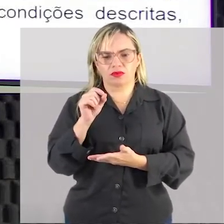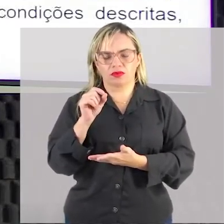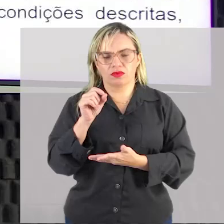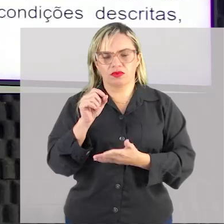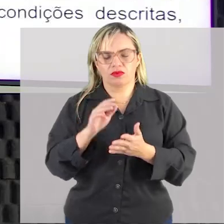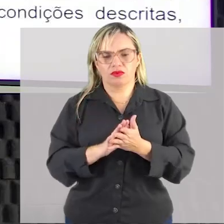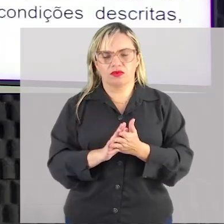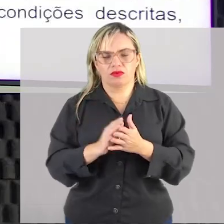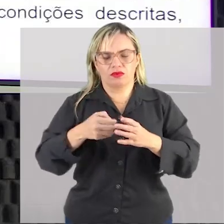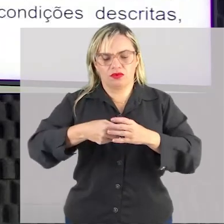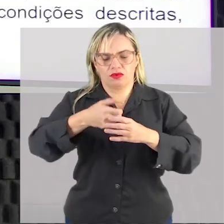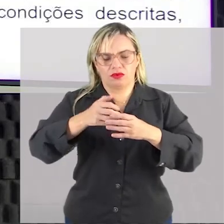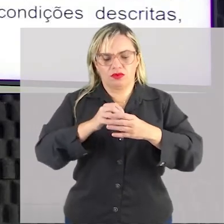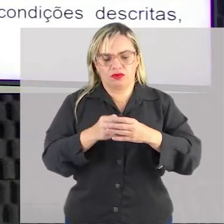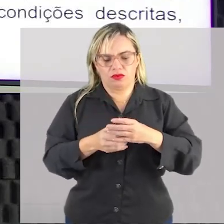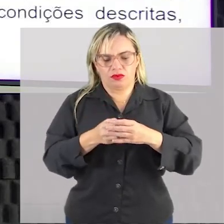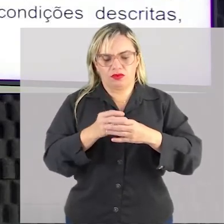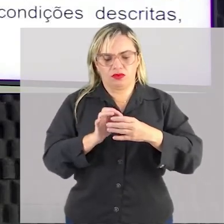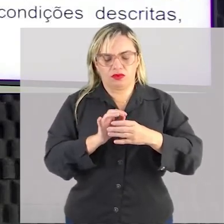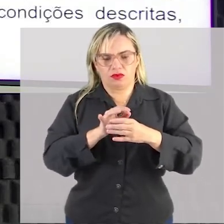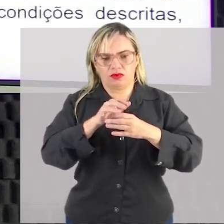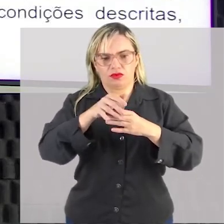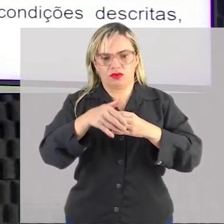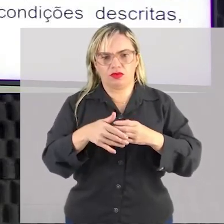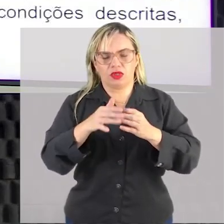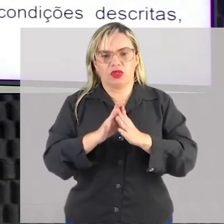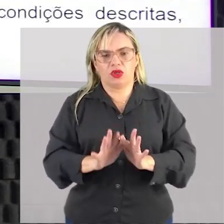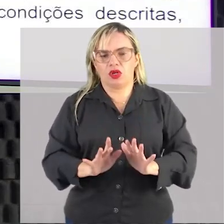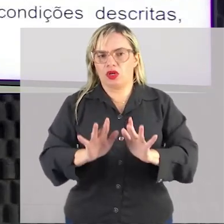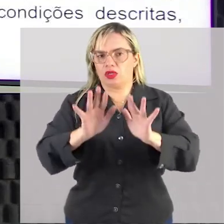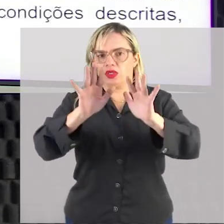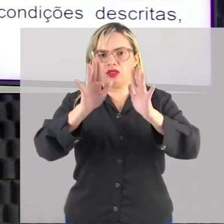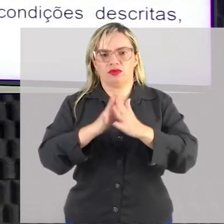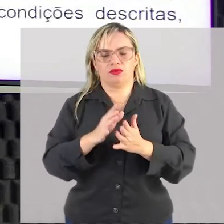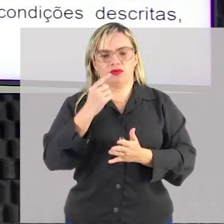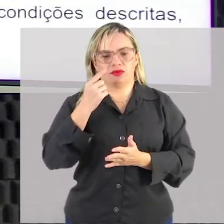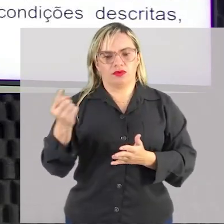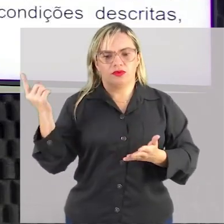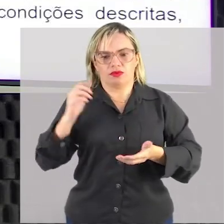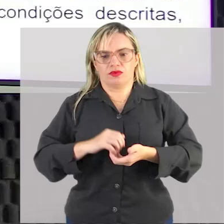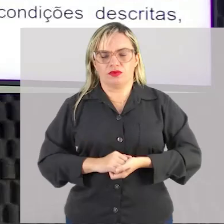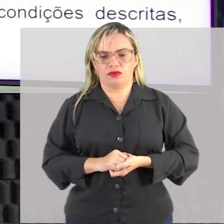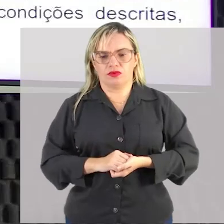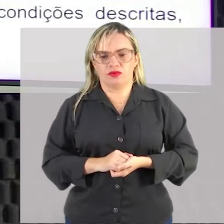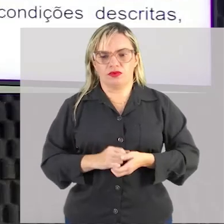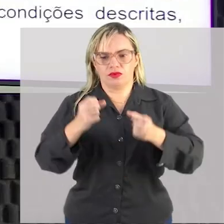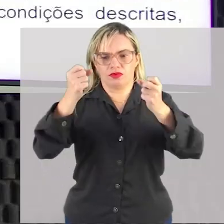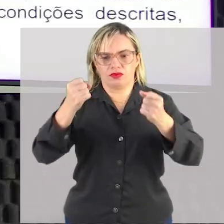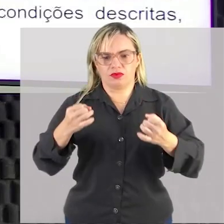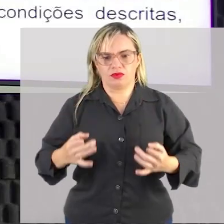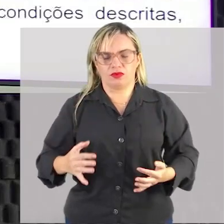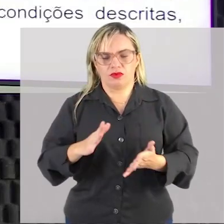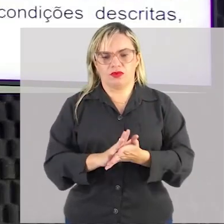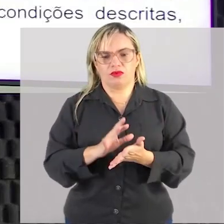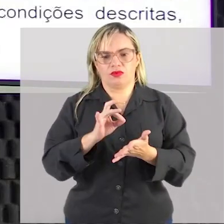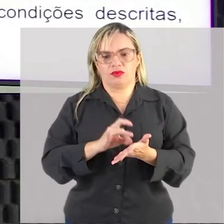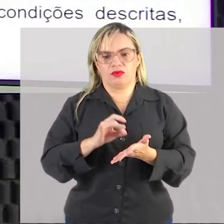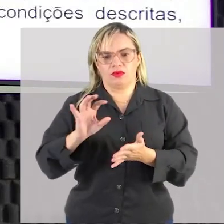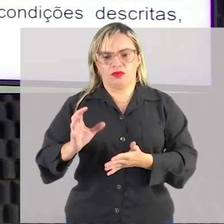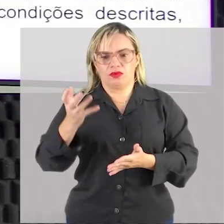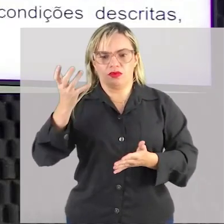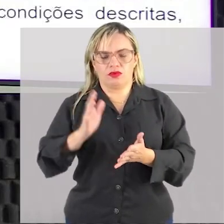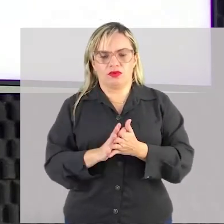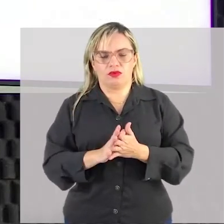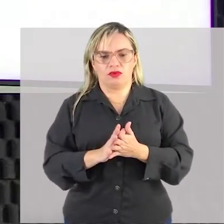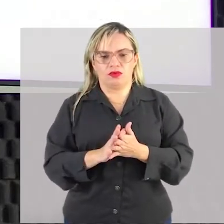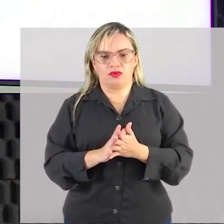uma parte do produto está vazando, então é porque o gás está indo embora, tá? Então é porque o gás está indo embora. Então a explicação para este fato está relacionada à perturbação